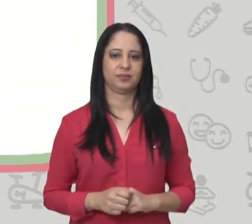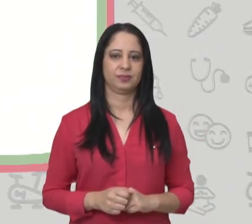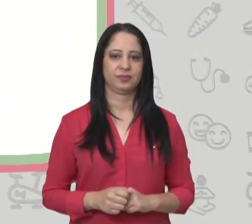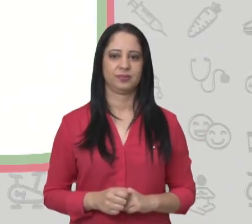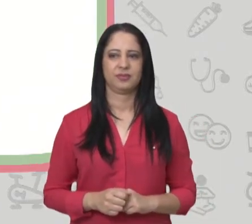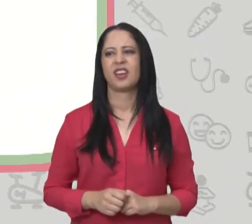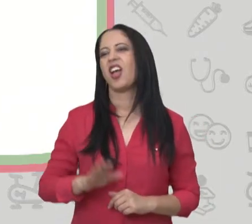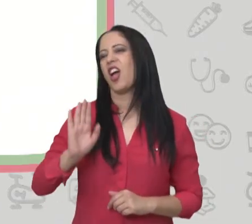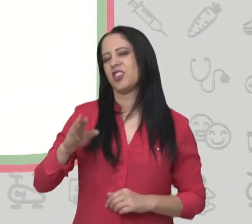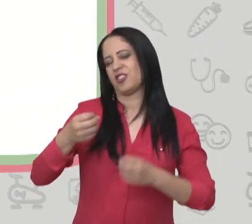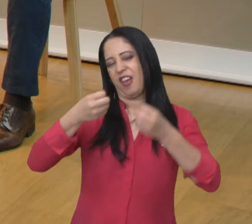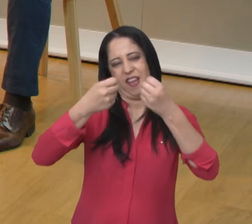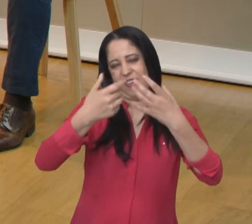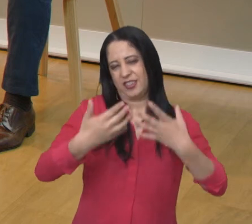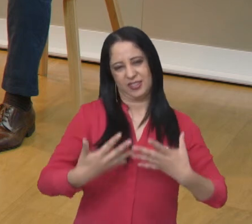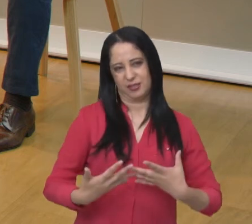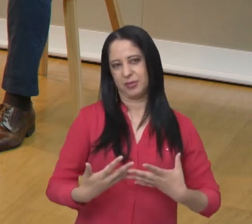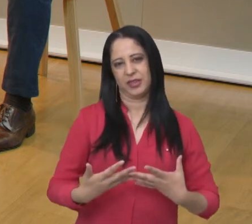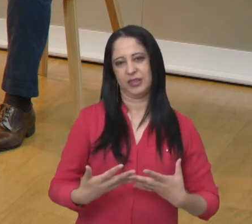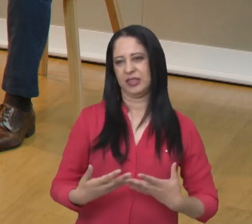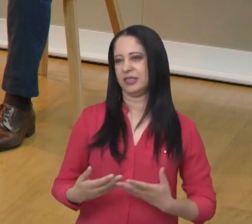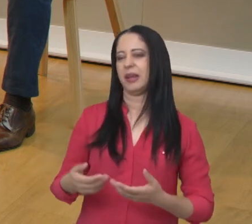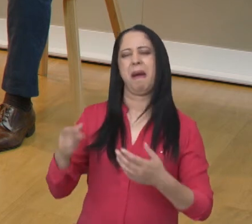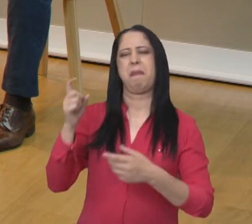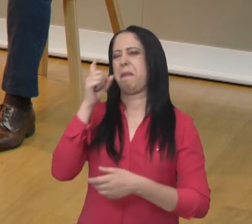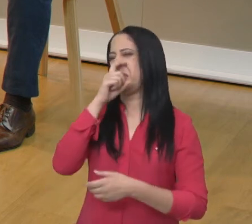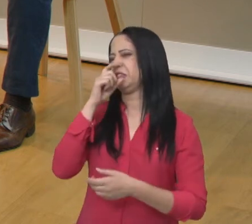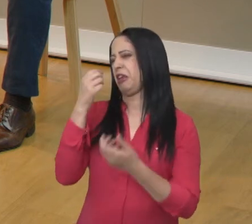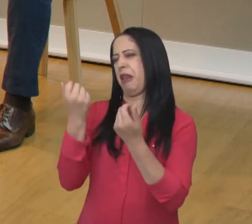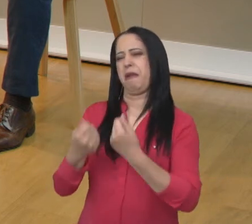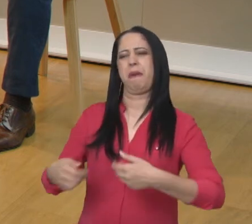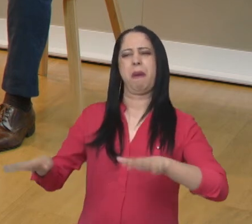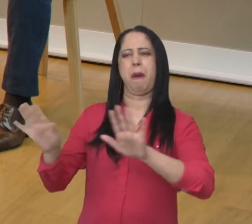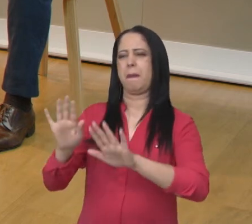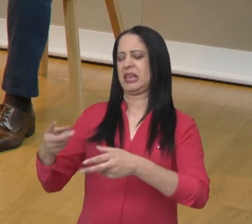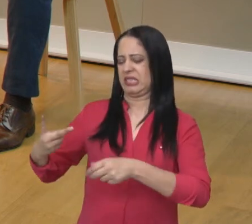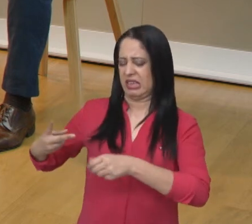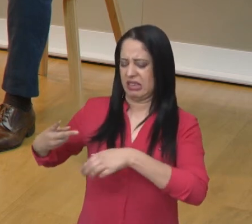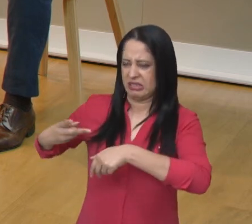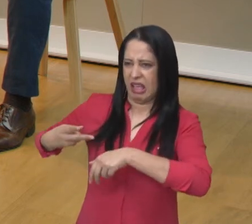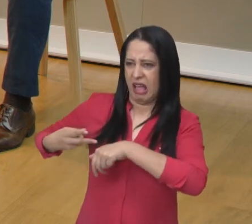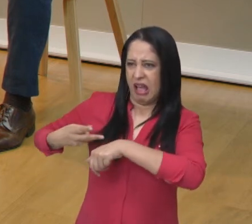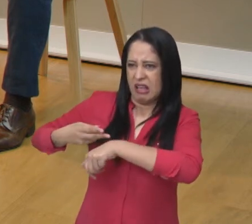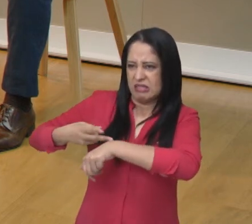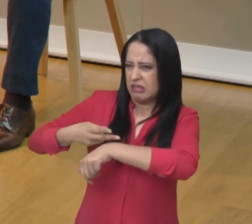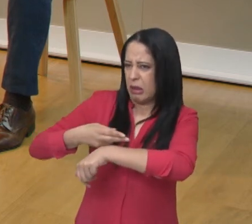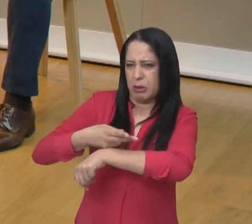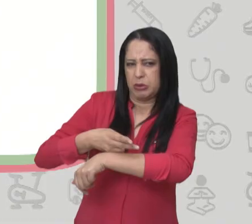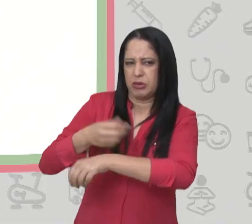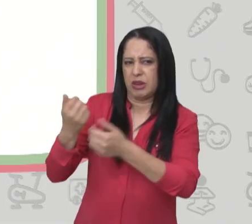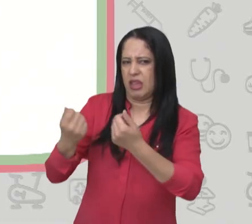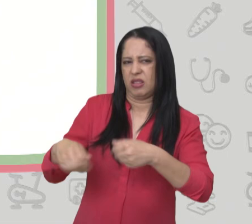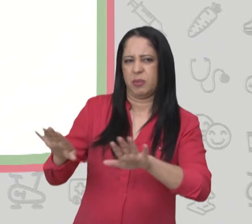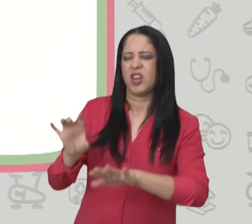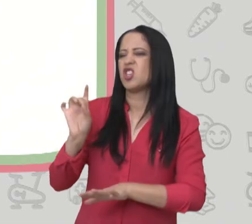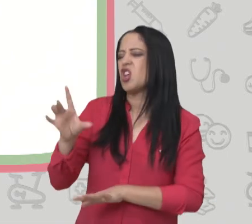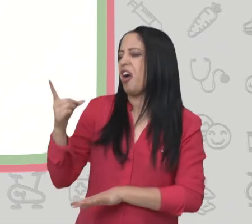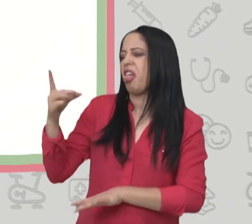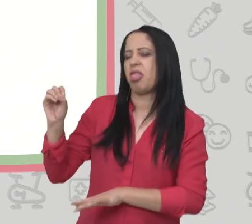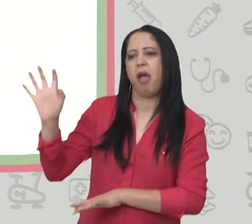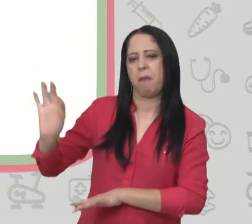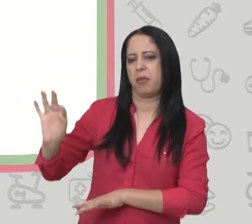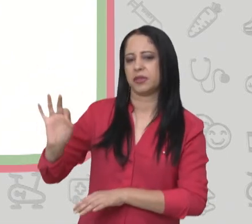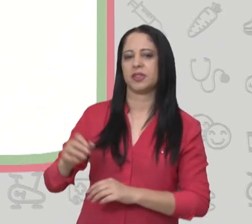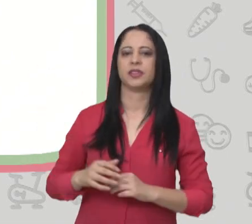necessitam de cirurgia. Falamos milhares de vezes aqui, mas é sempre bom frisar. Sim, mito. Uma pequena parcela dos casos de hérnia de disco que vão